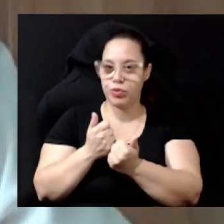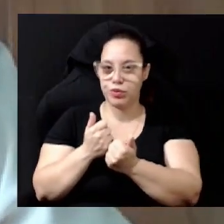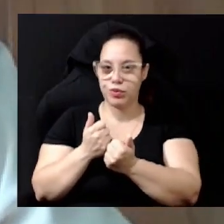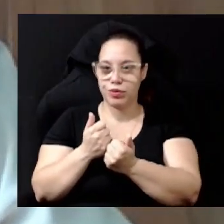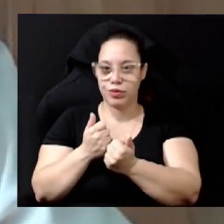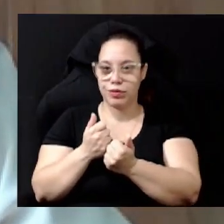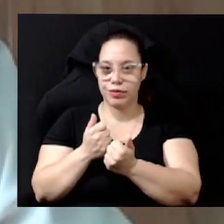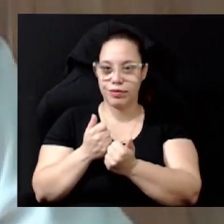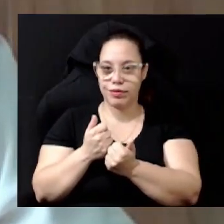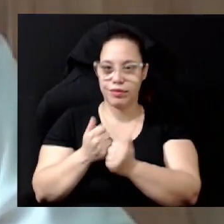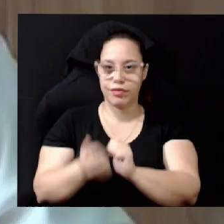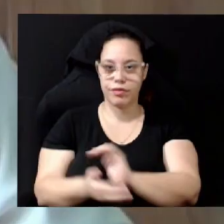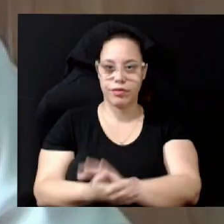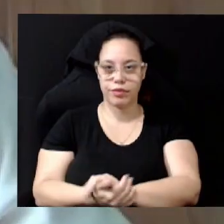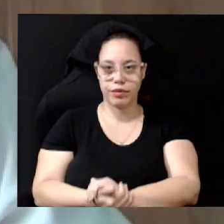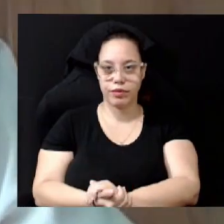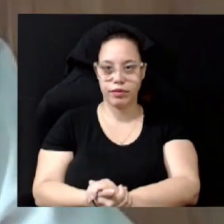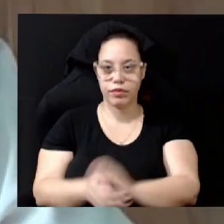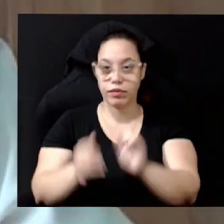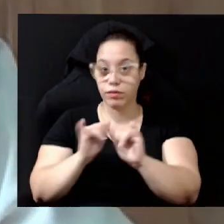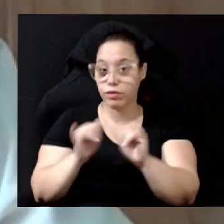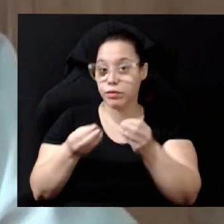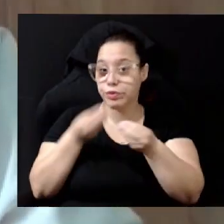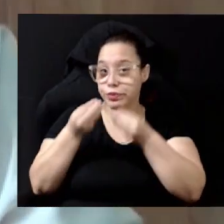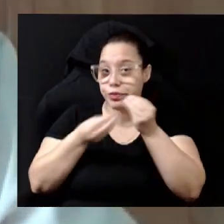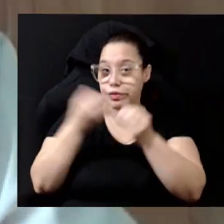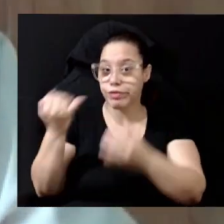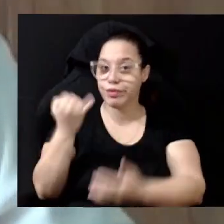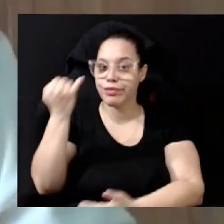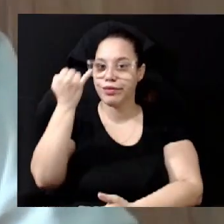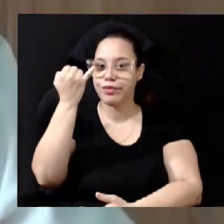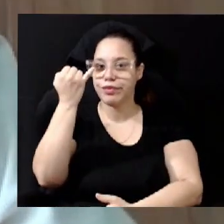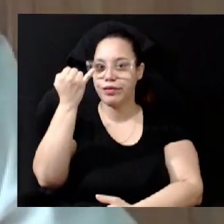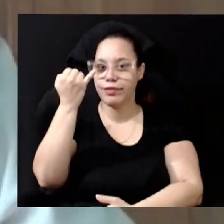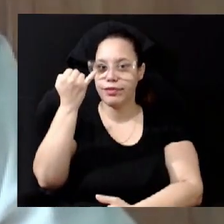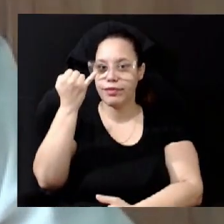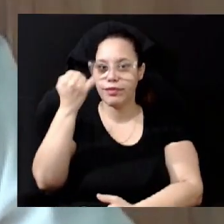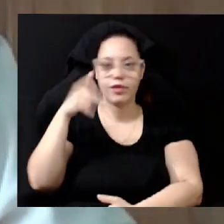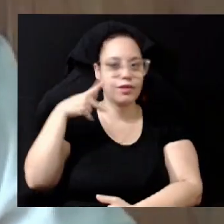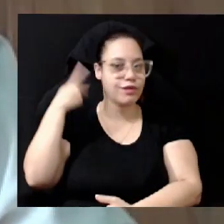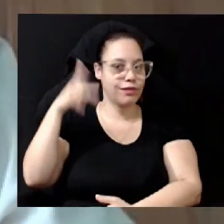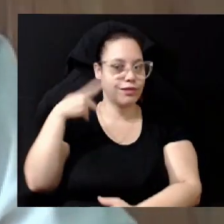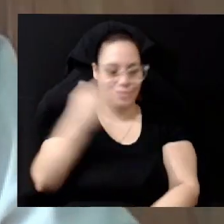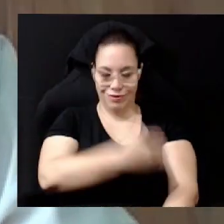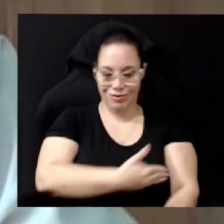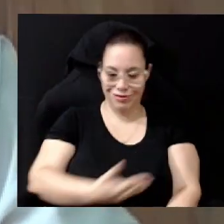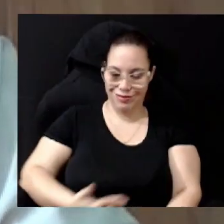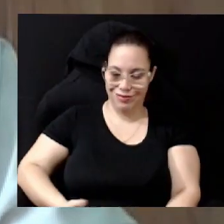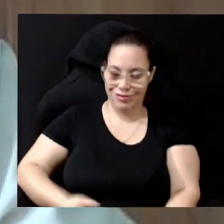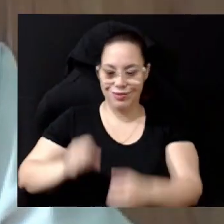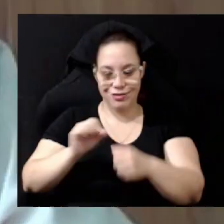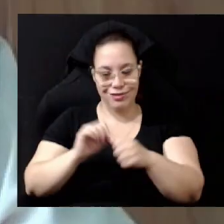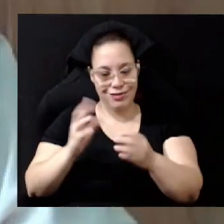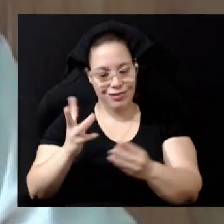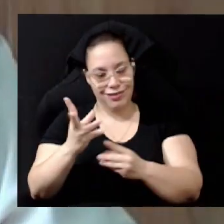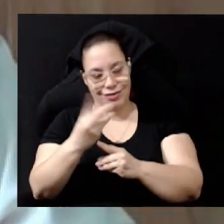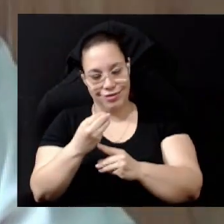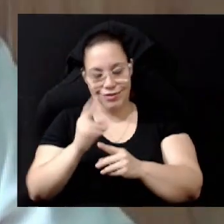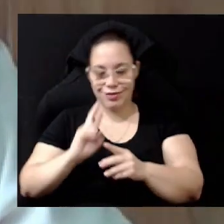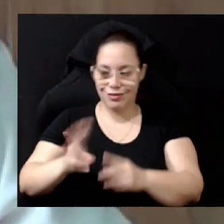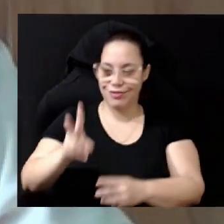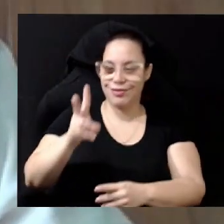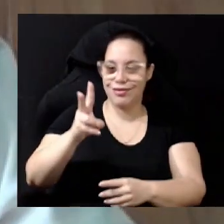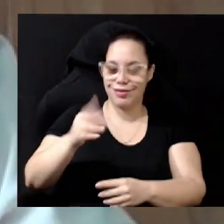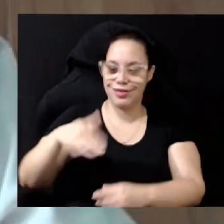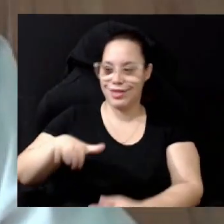né, do Estado, e diz também como é importante que a gente tenha essas políticas públicas para